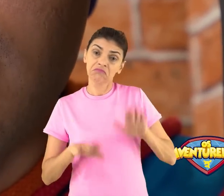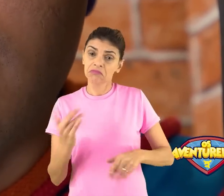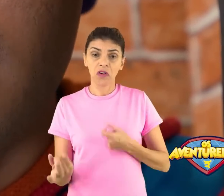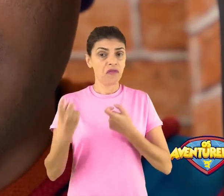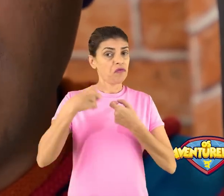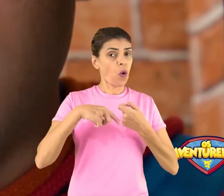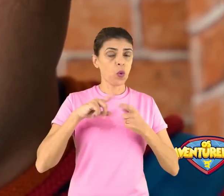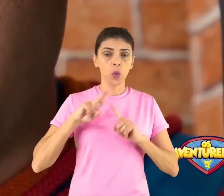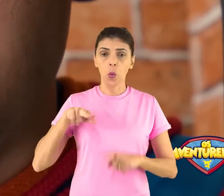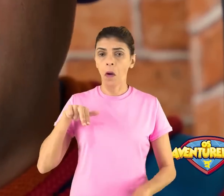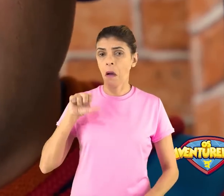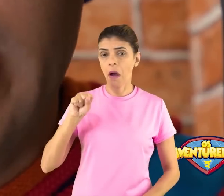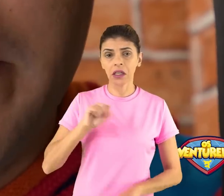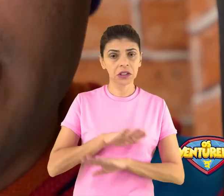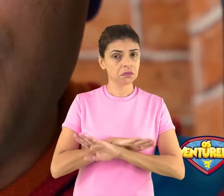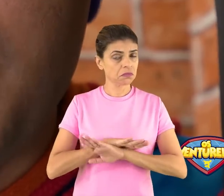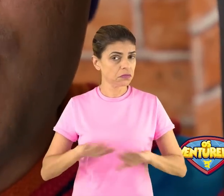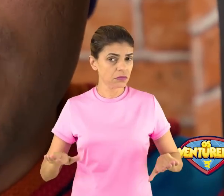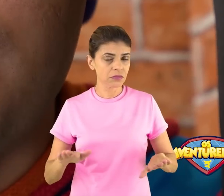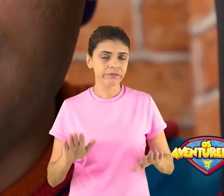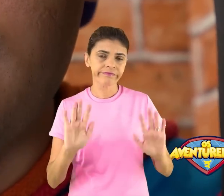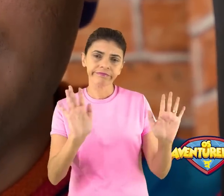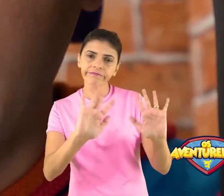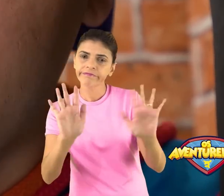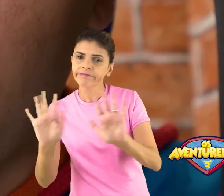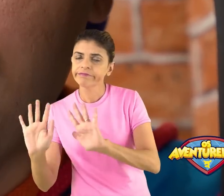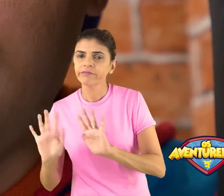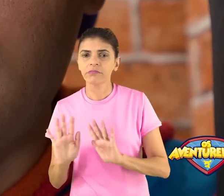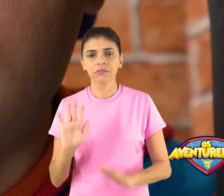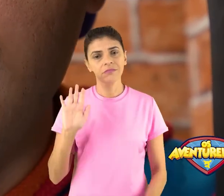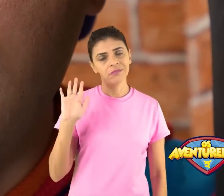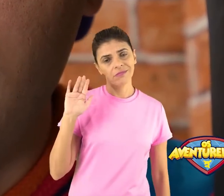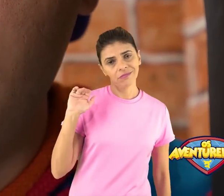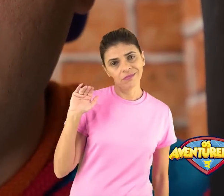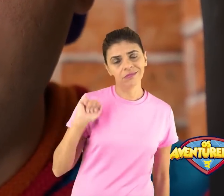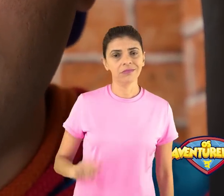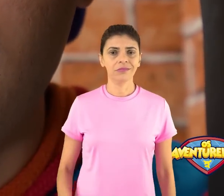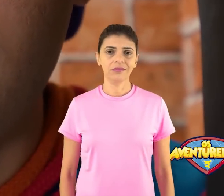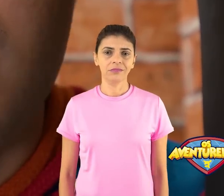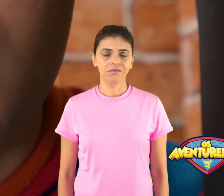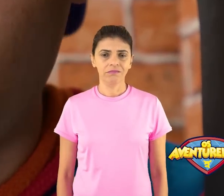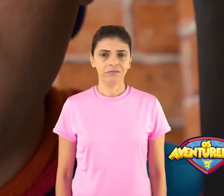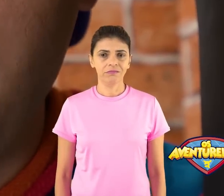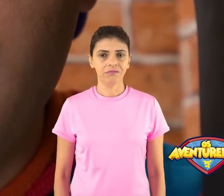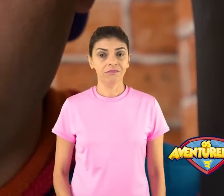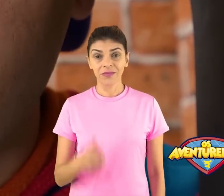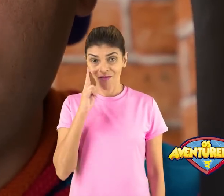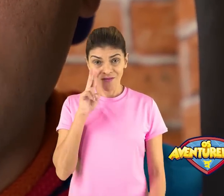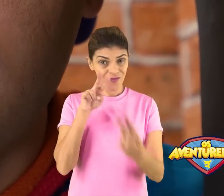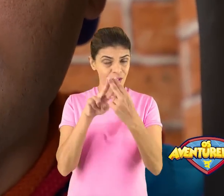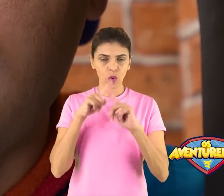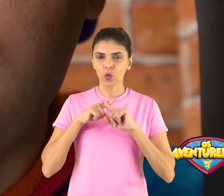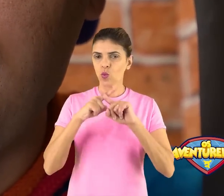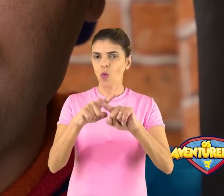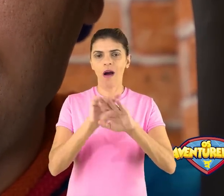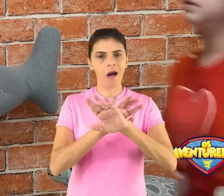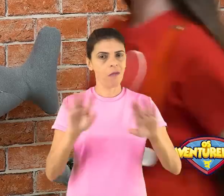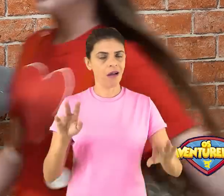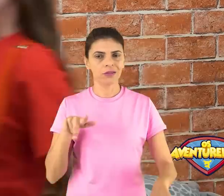voltar Então eu só vim aqui me despedir Adeus Vocês nunca mais vão me ver